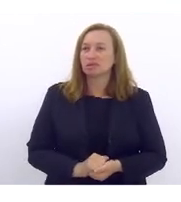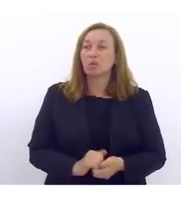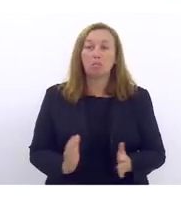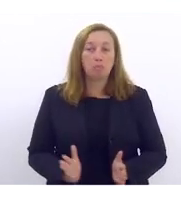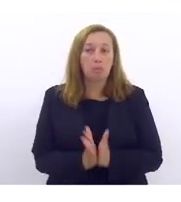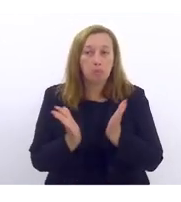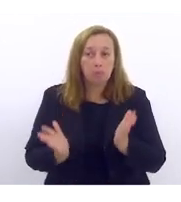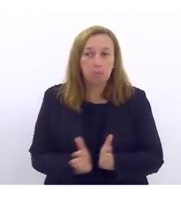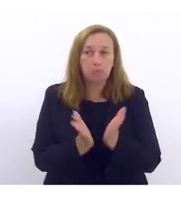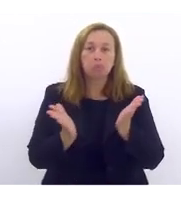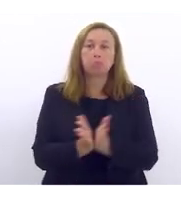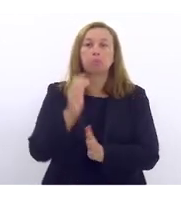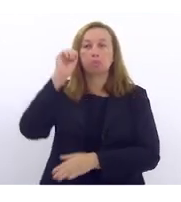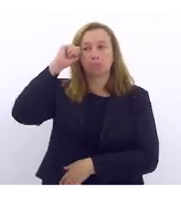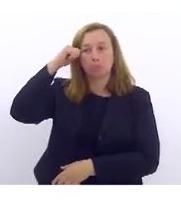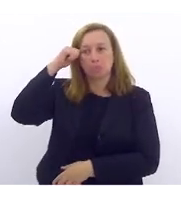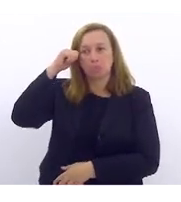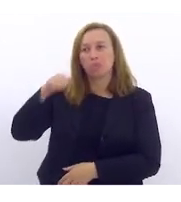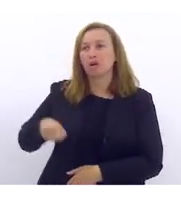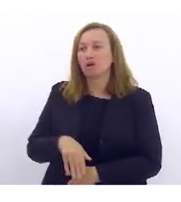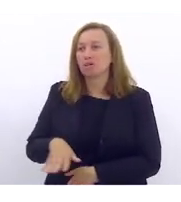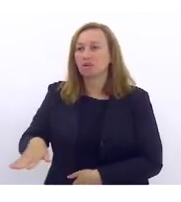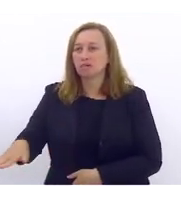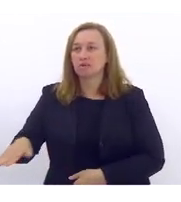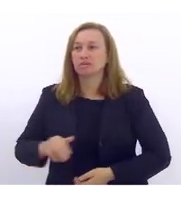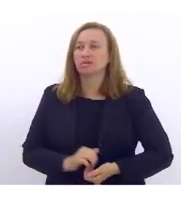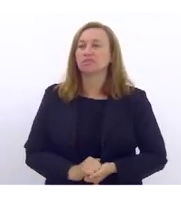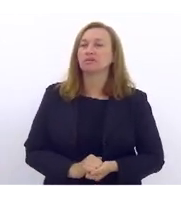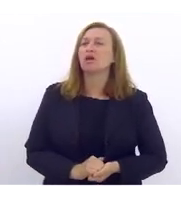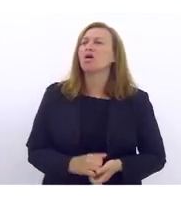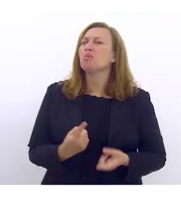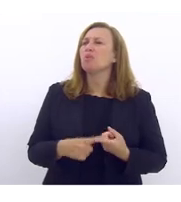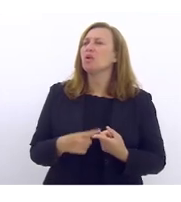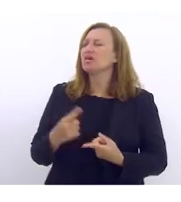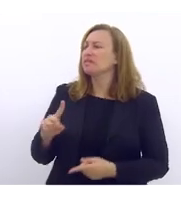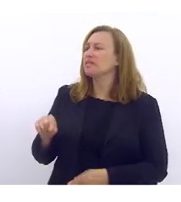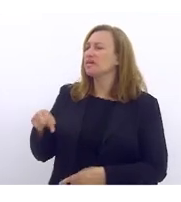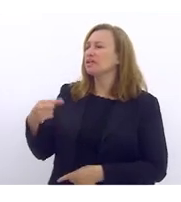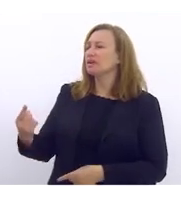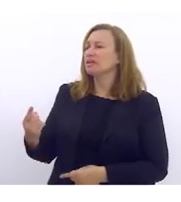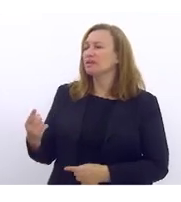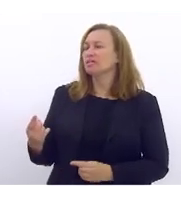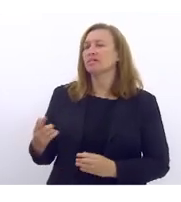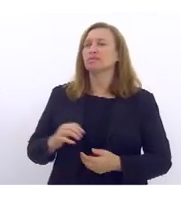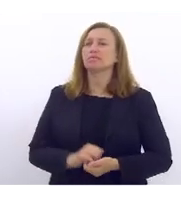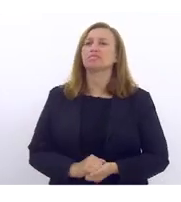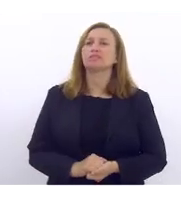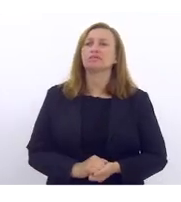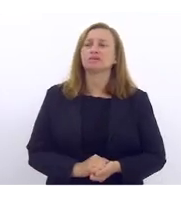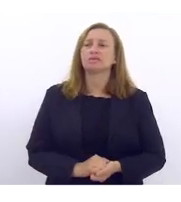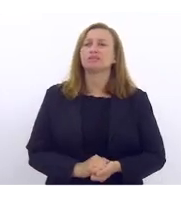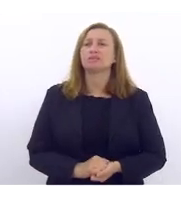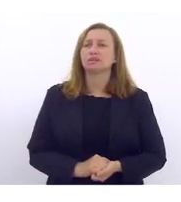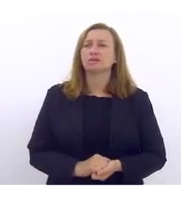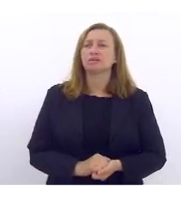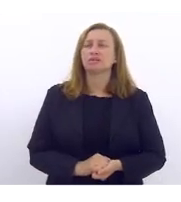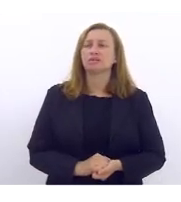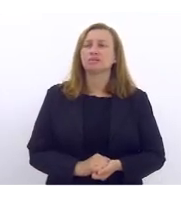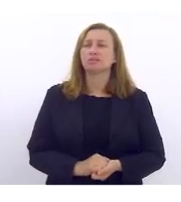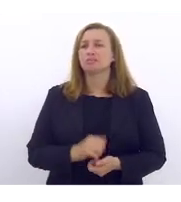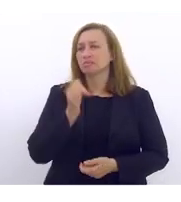pobres, pretas e periféricas. Acho que nem preciso dizer porquê depois de todo o relato que a Luísa deu